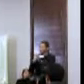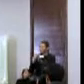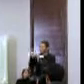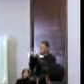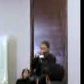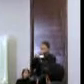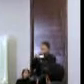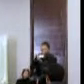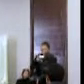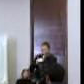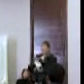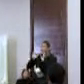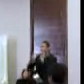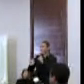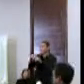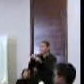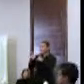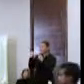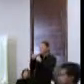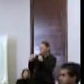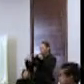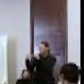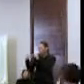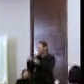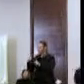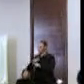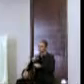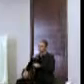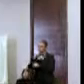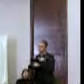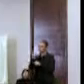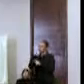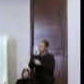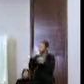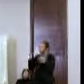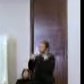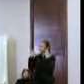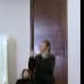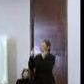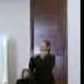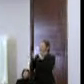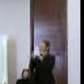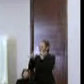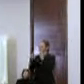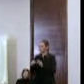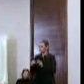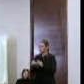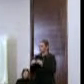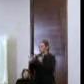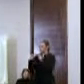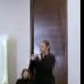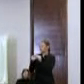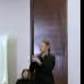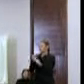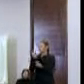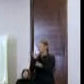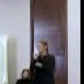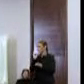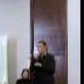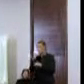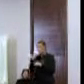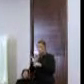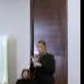de direitos sociais bate com a do Ministério Público do Trabalho, para a nossa alegria, né? E não fazemos disso, como disse o